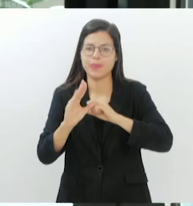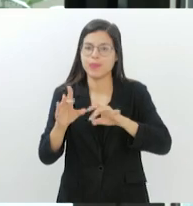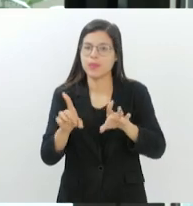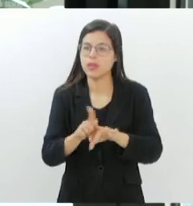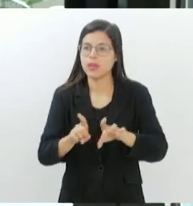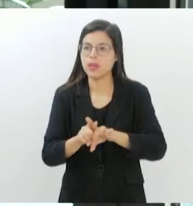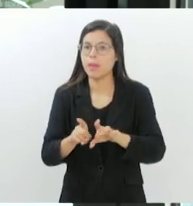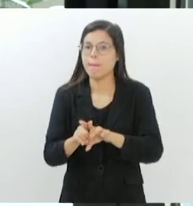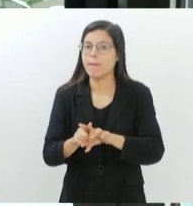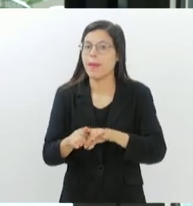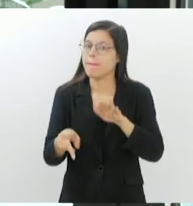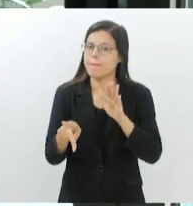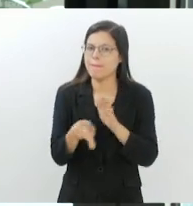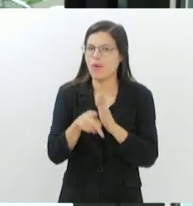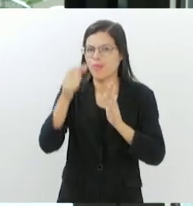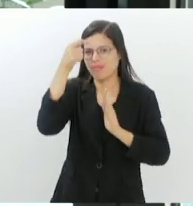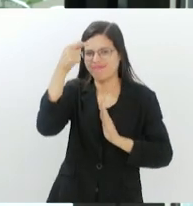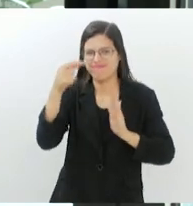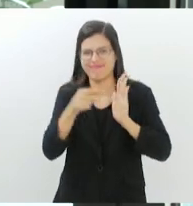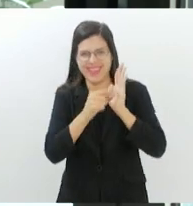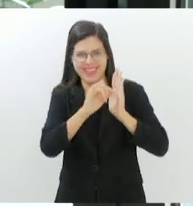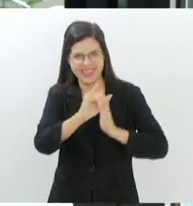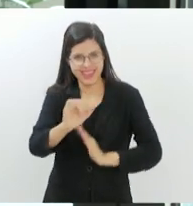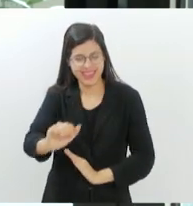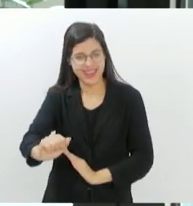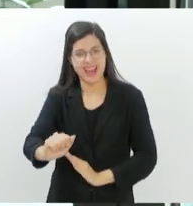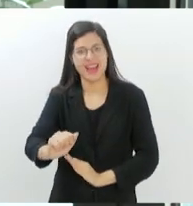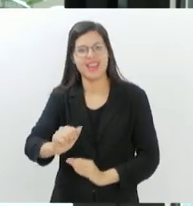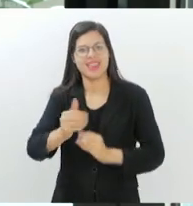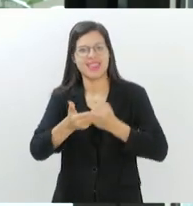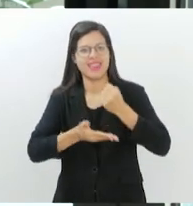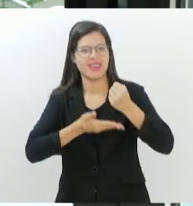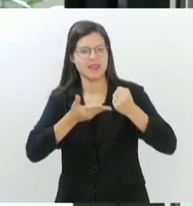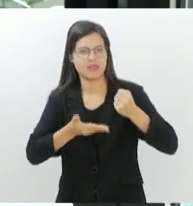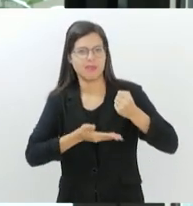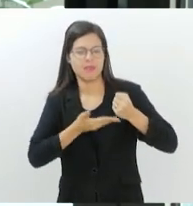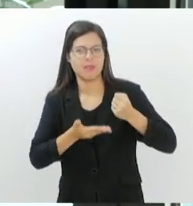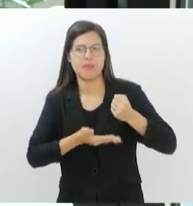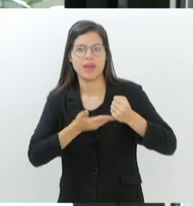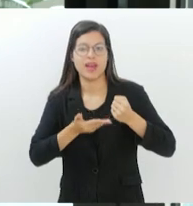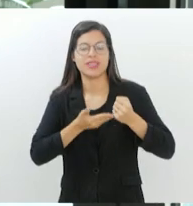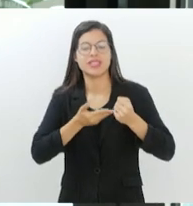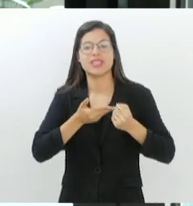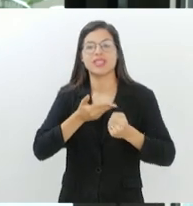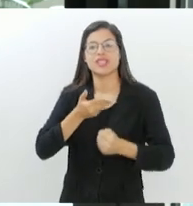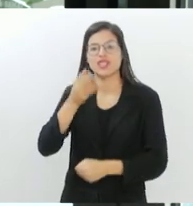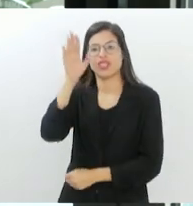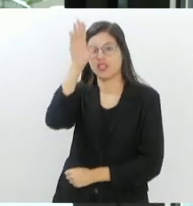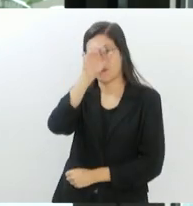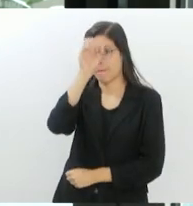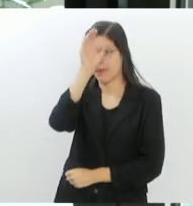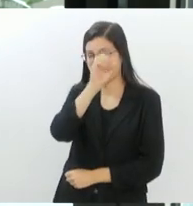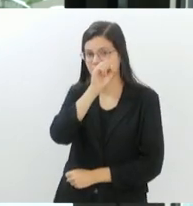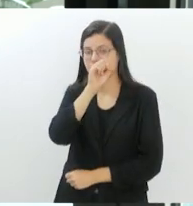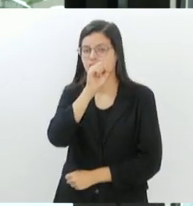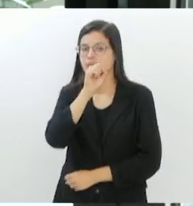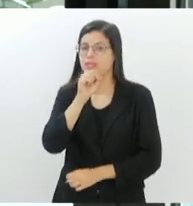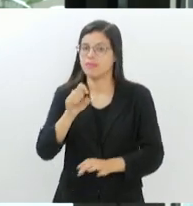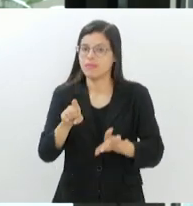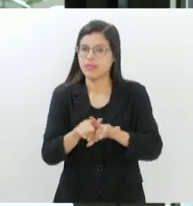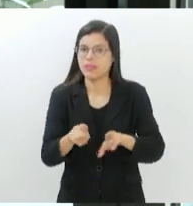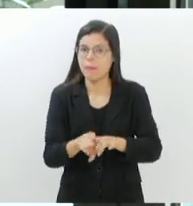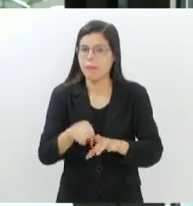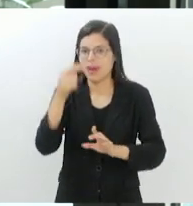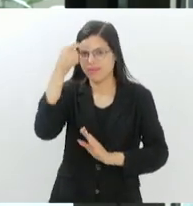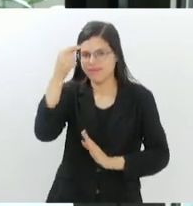própria inteligência artificial nas bases de recomposição de aprendizagem e contamos também com uma